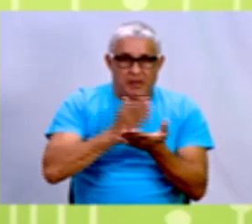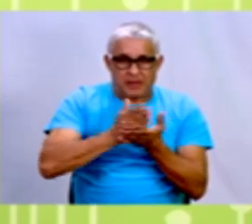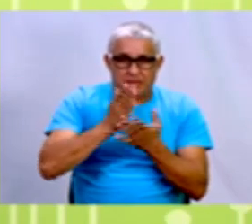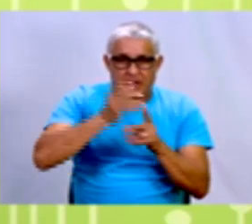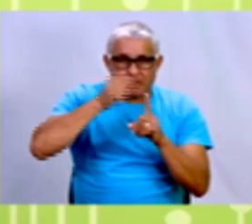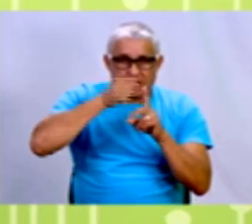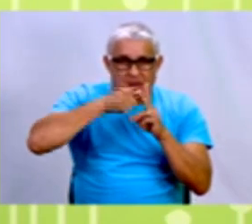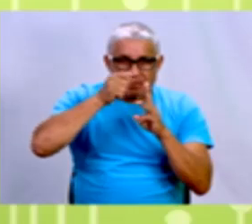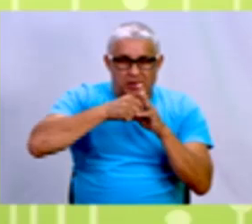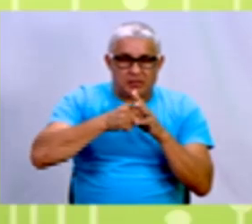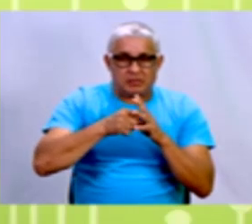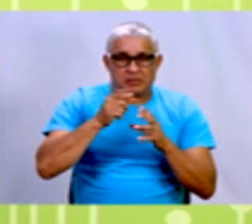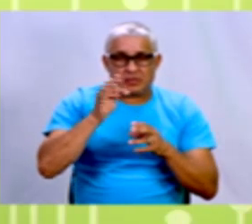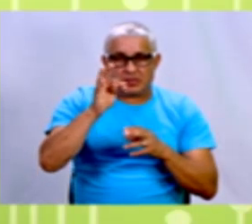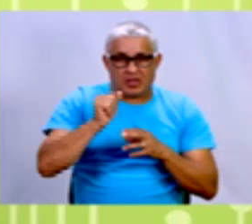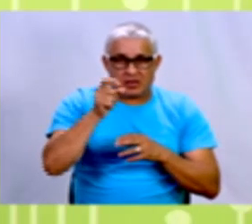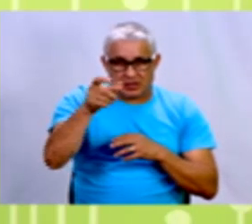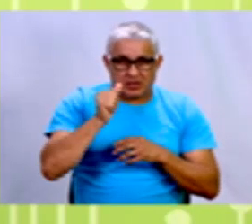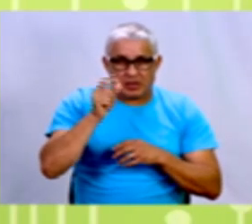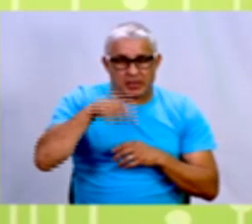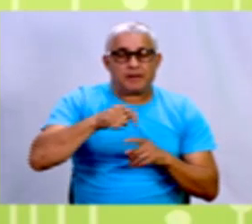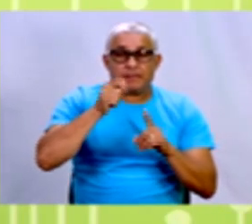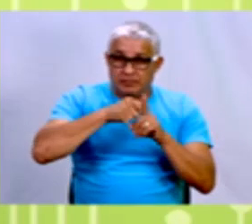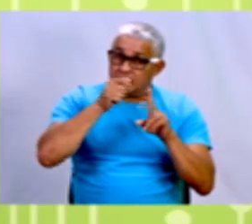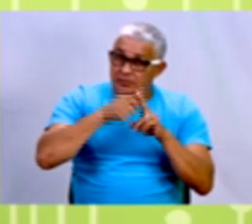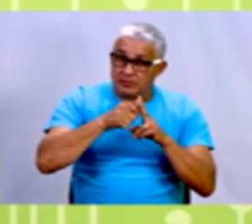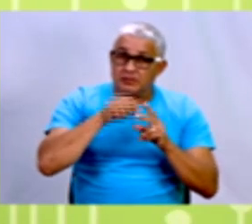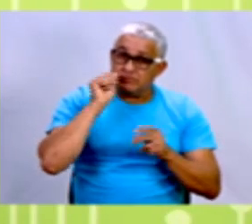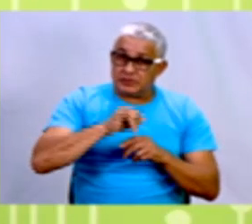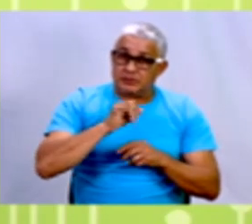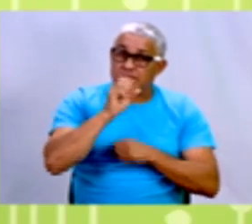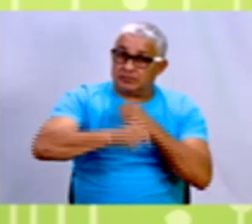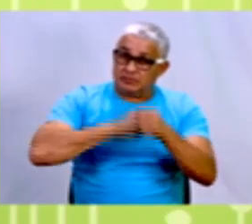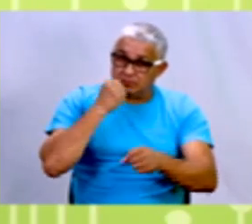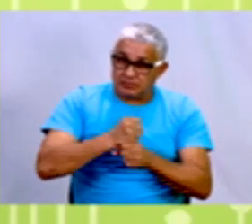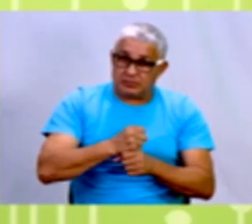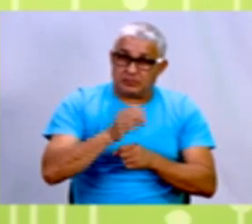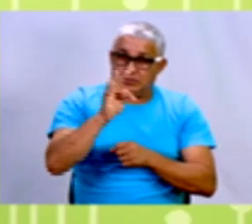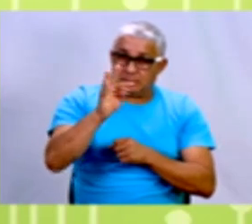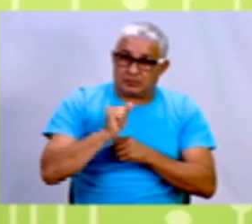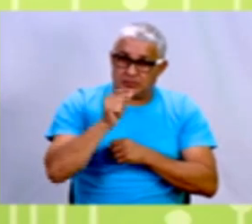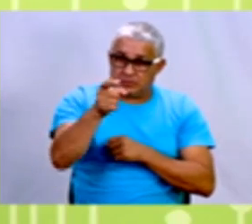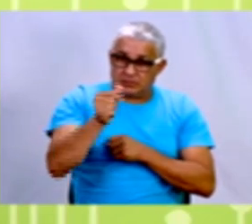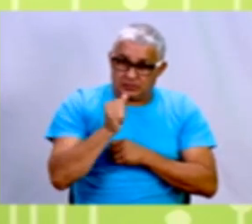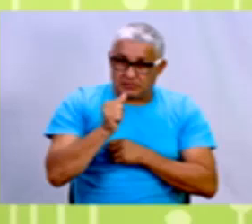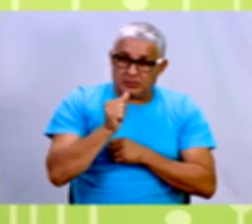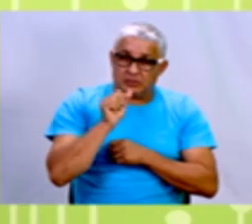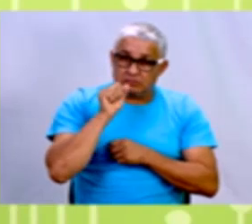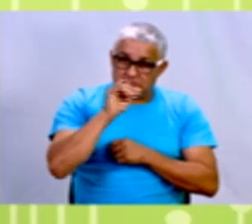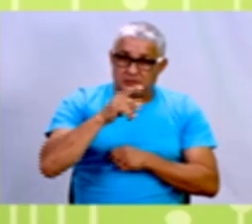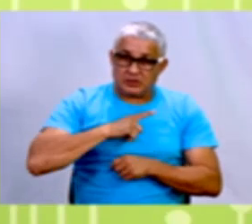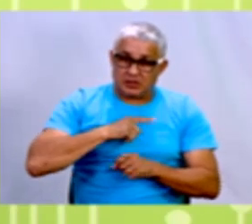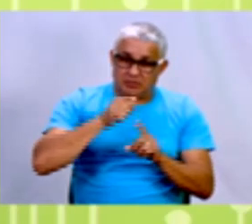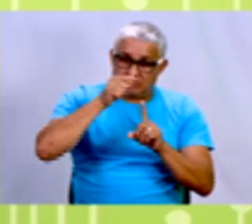tem que estar mensal. Se eu tô falando que eu vou pagar anual, a taxa tem que pagar anual. Se a taxa tiver mensal, eu vou transformar ela.